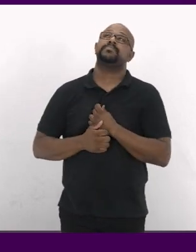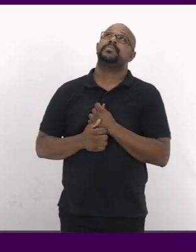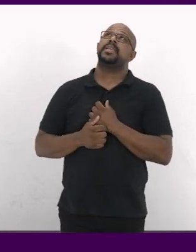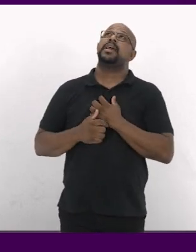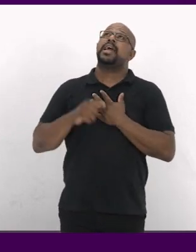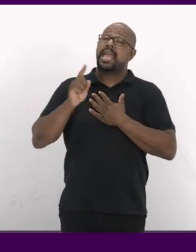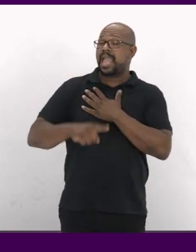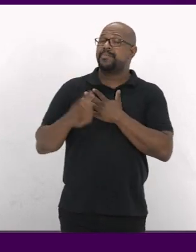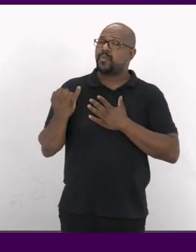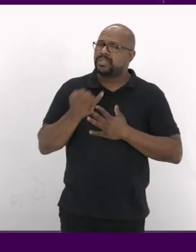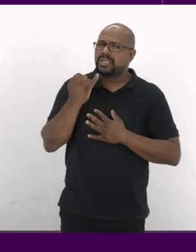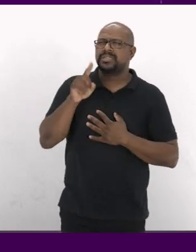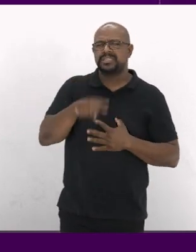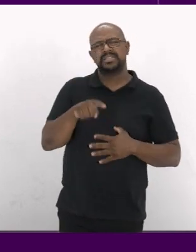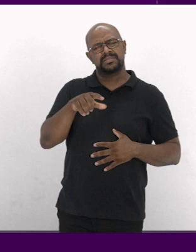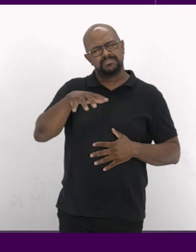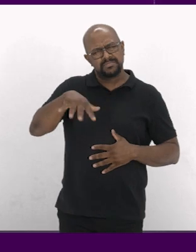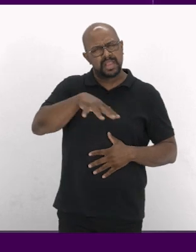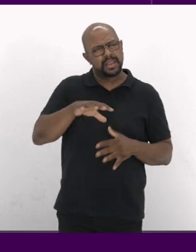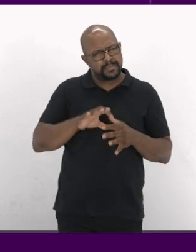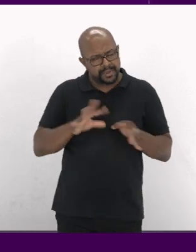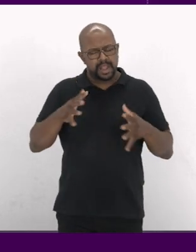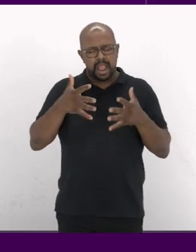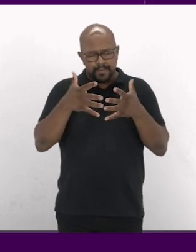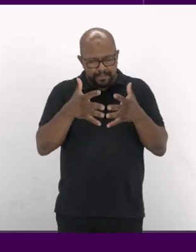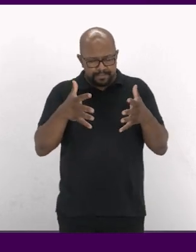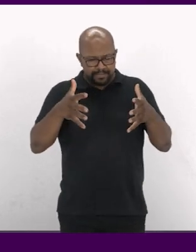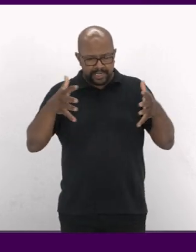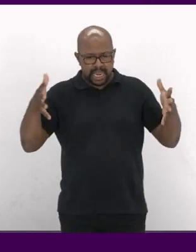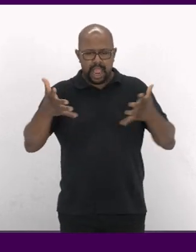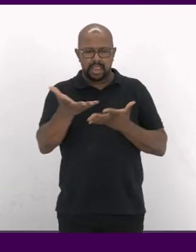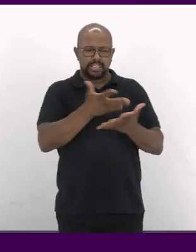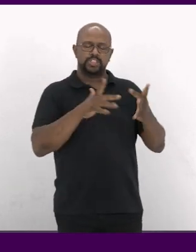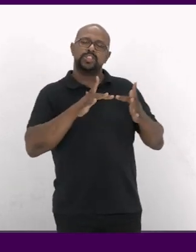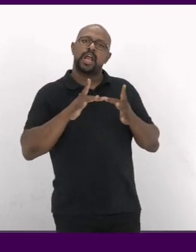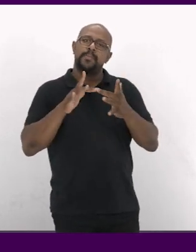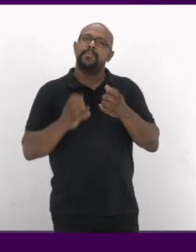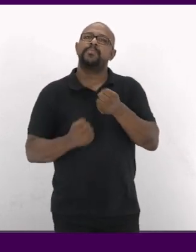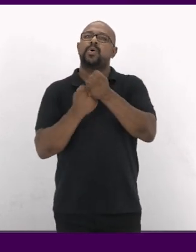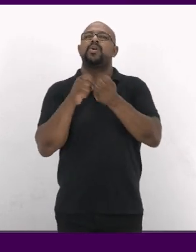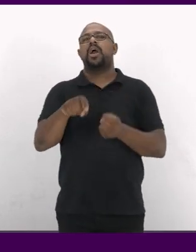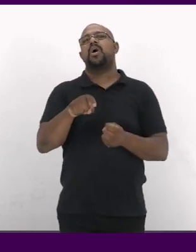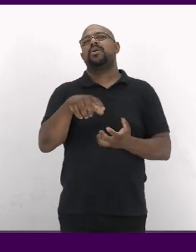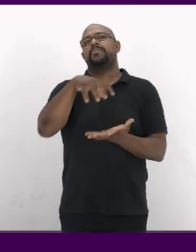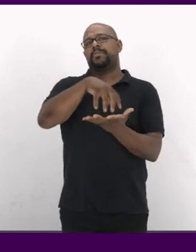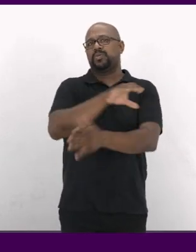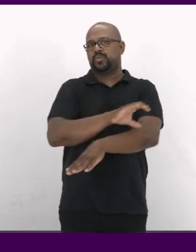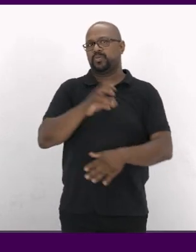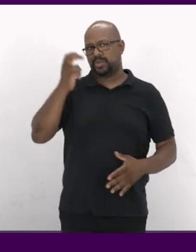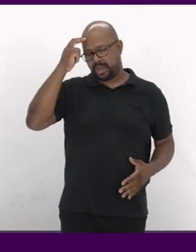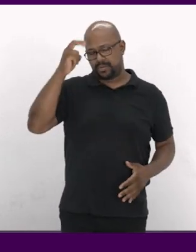É importante que seja uma instância que permita ampliar a rede de apoio ao equipamento cultural.